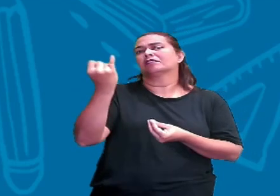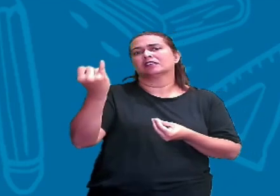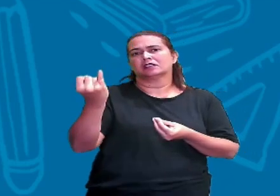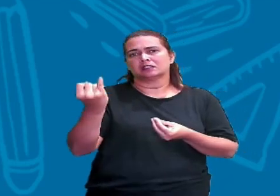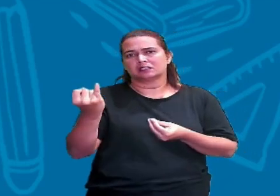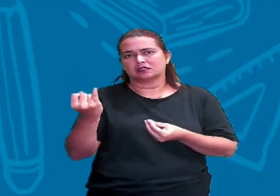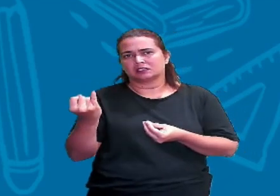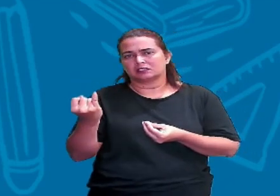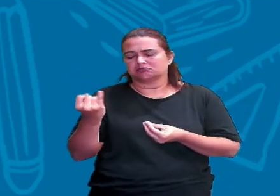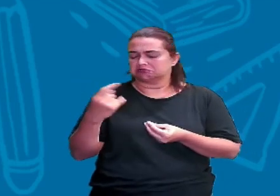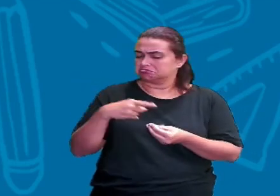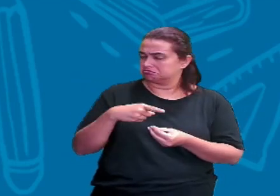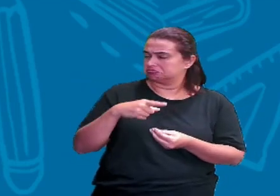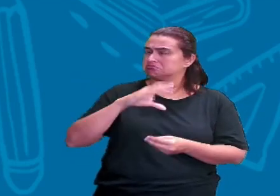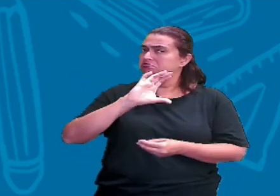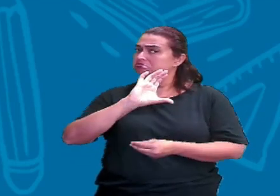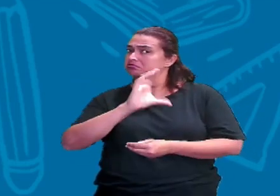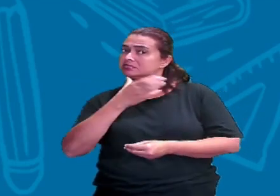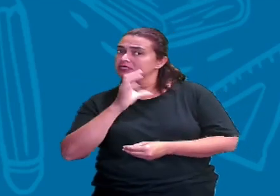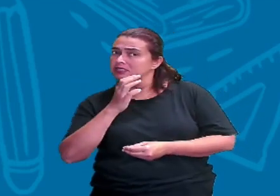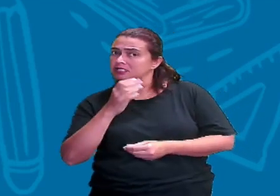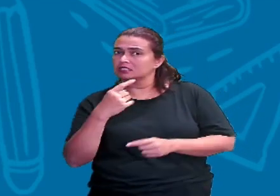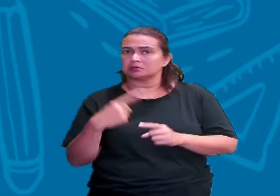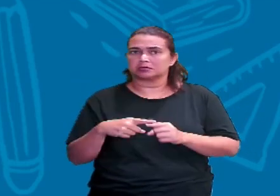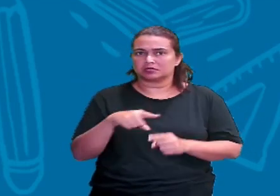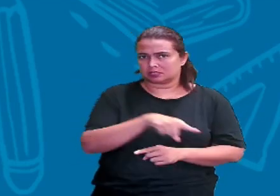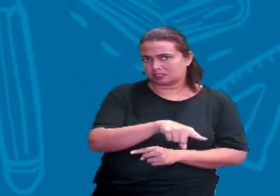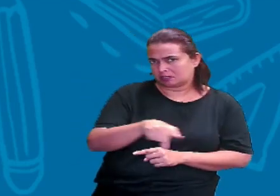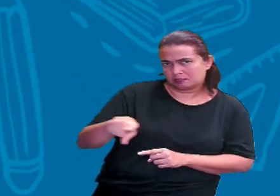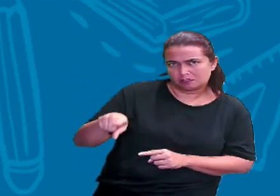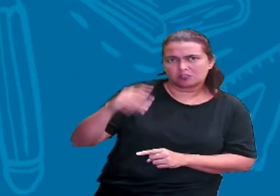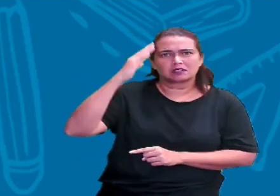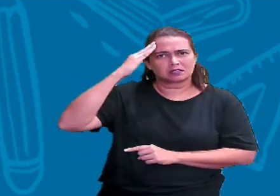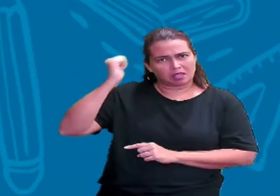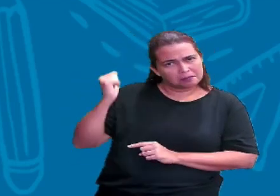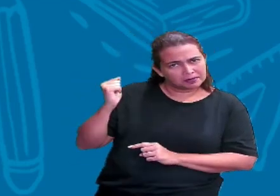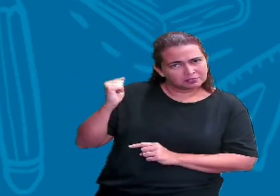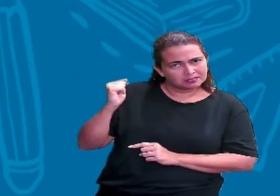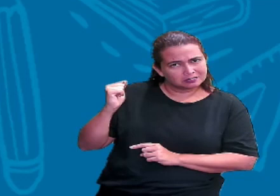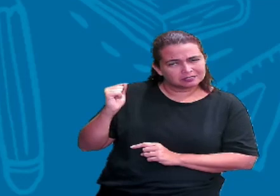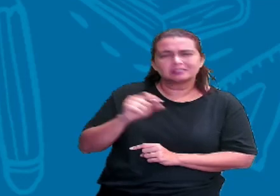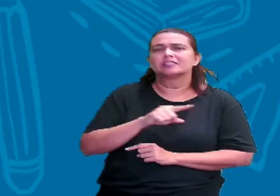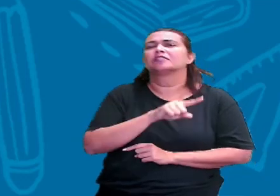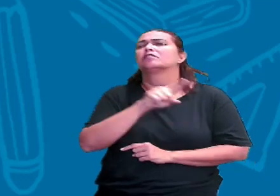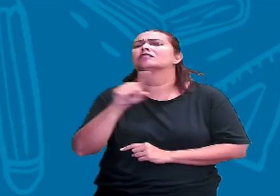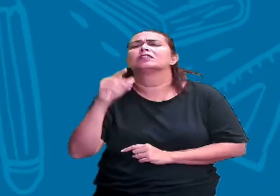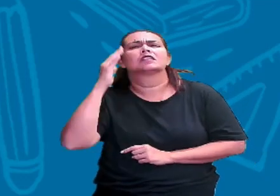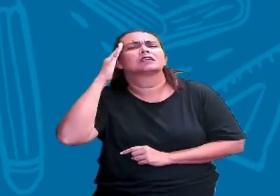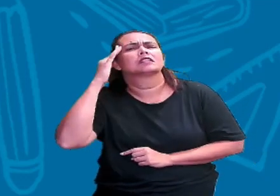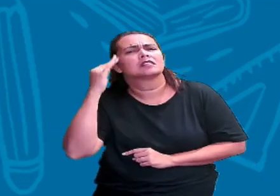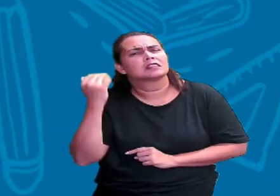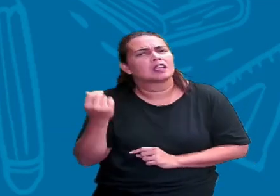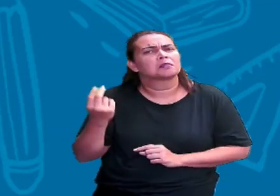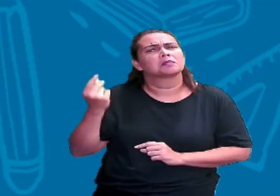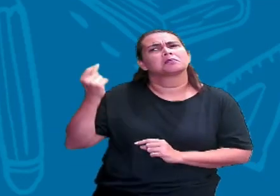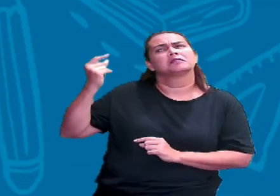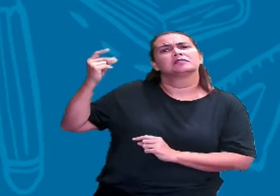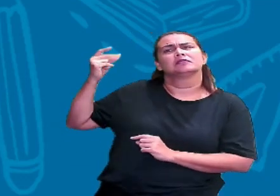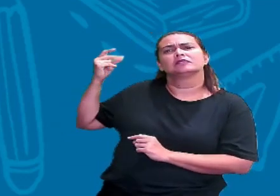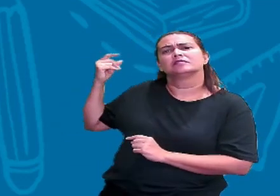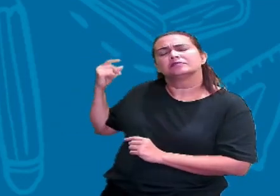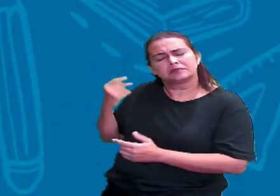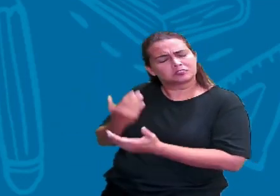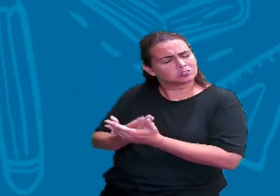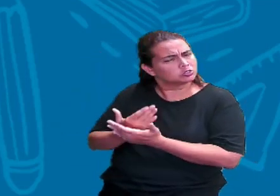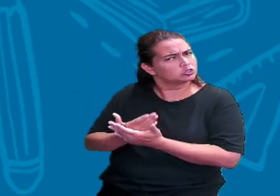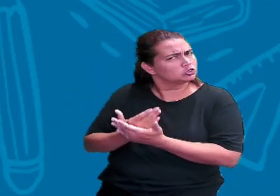chamada como ciência? E aí, você sabe de alguma coisa a respeito de geografia, já que vem há tanto tempo